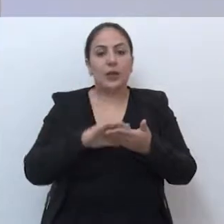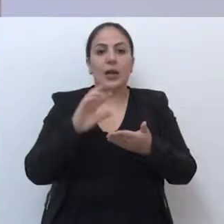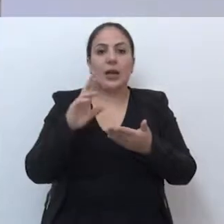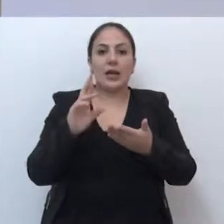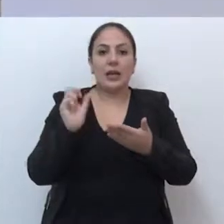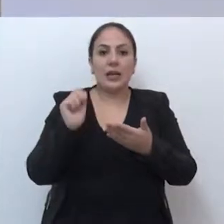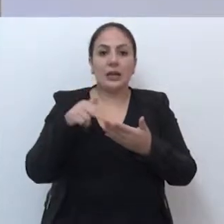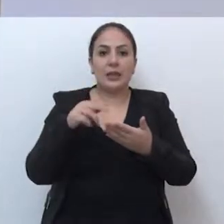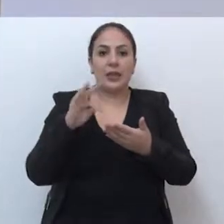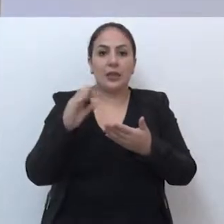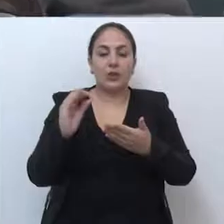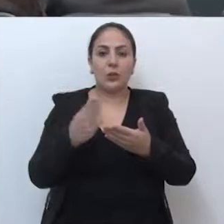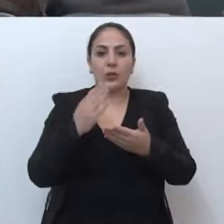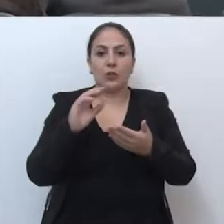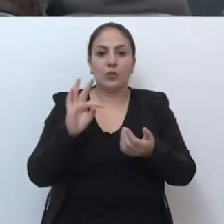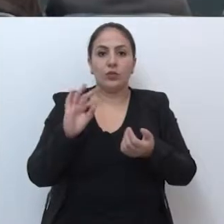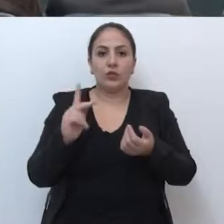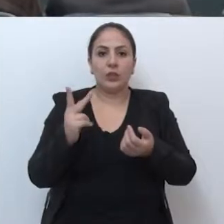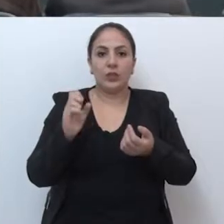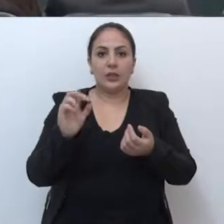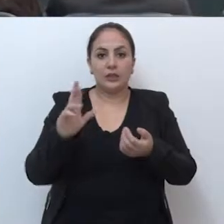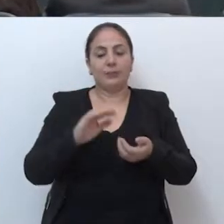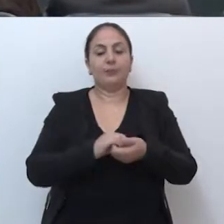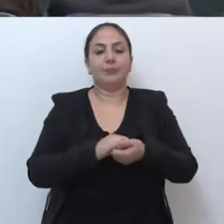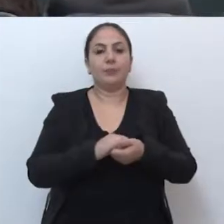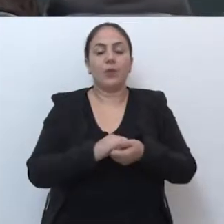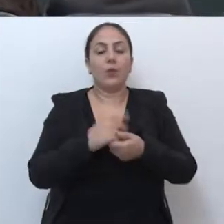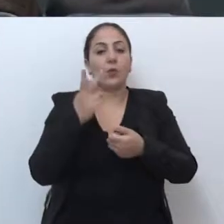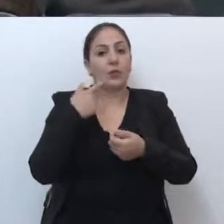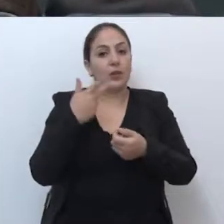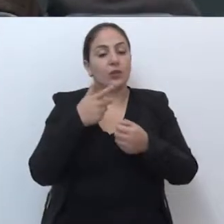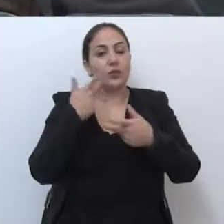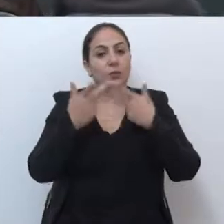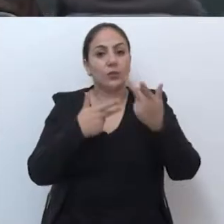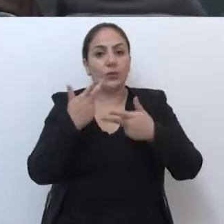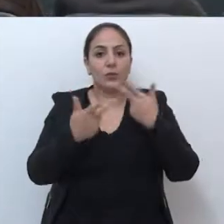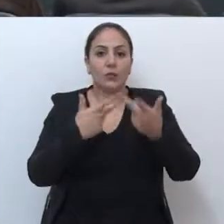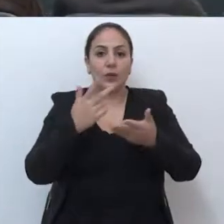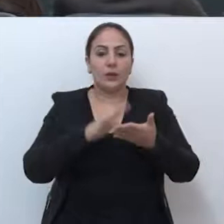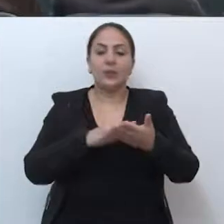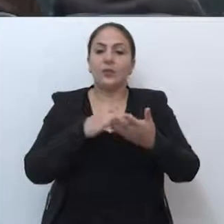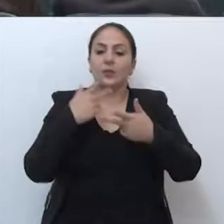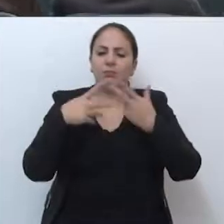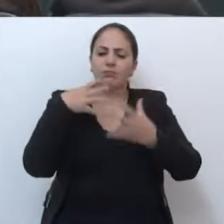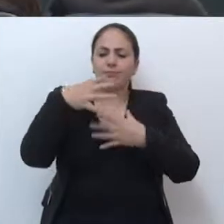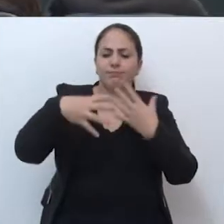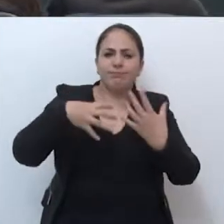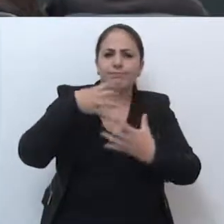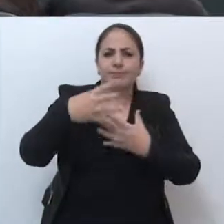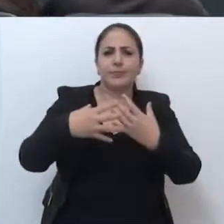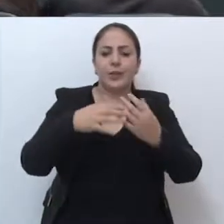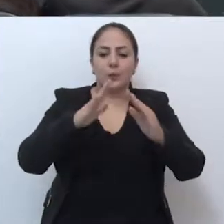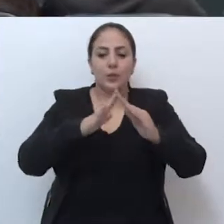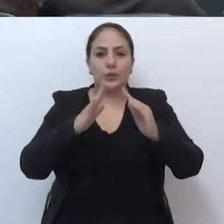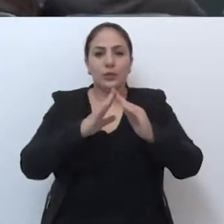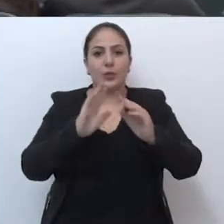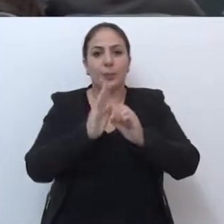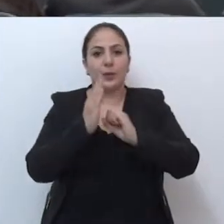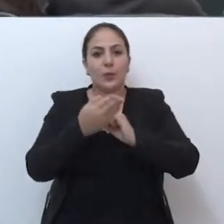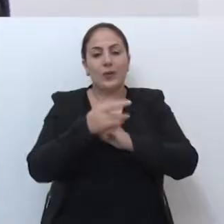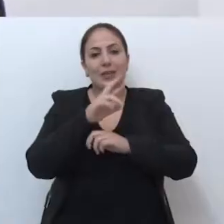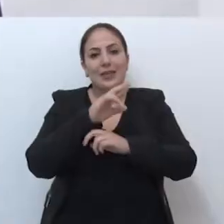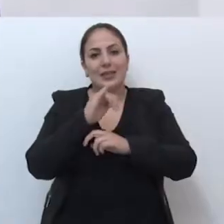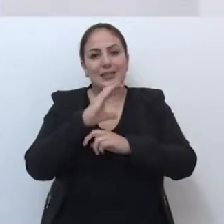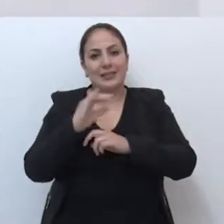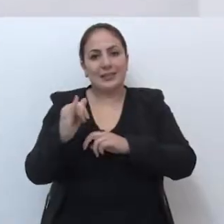foi Renato Tchequer. O parlamentar iniciou seu pronunciamento relatando um transtorno para os moradores da Vila